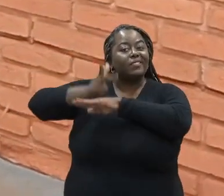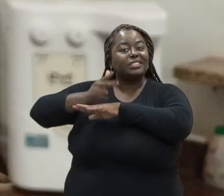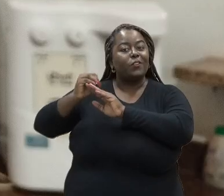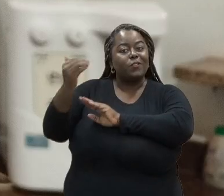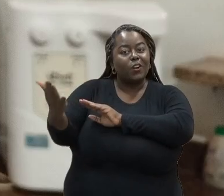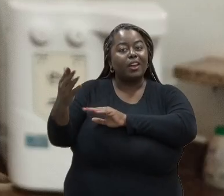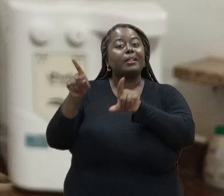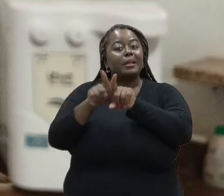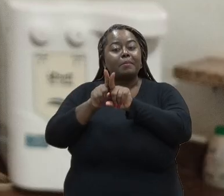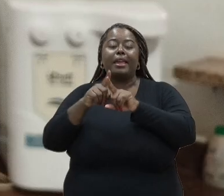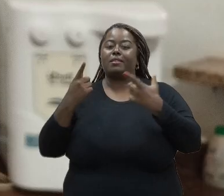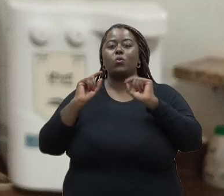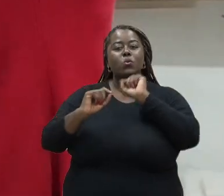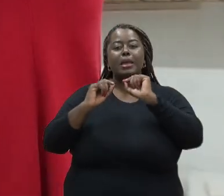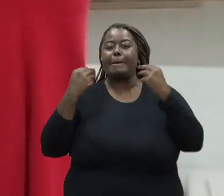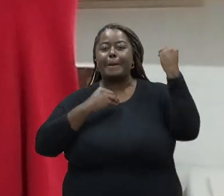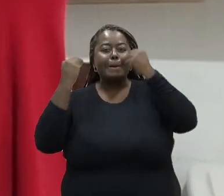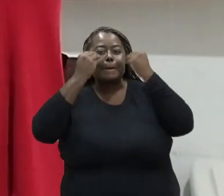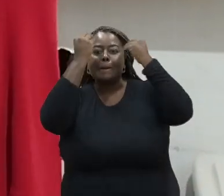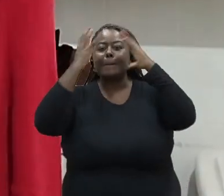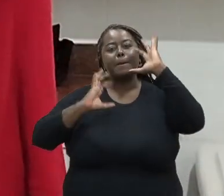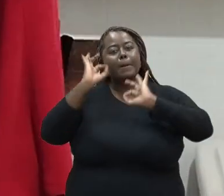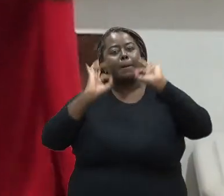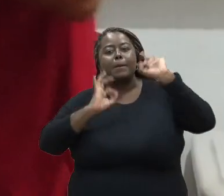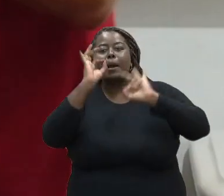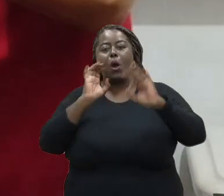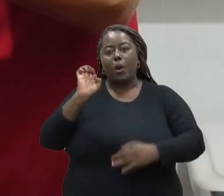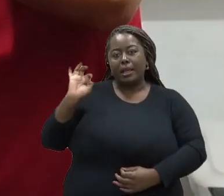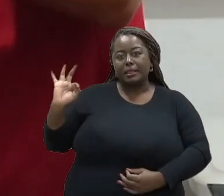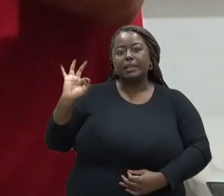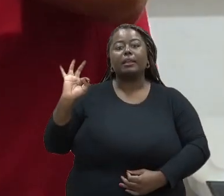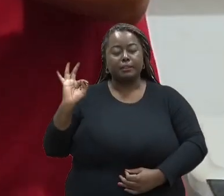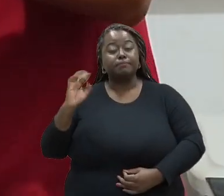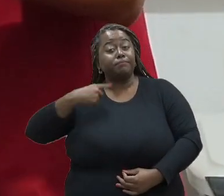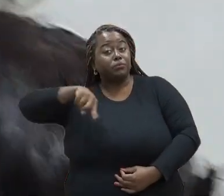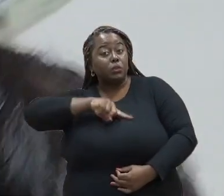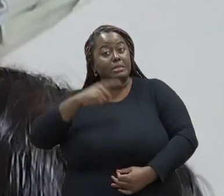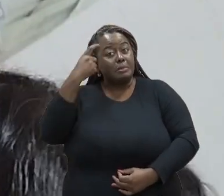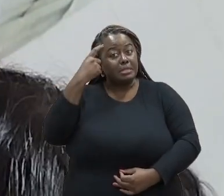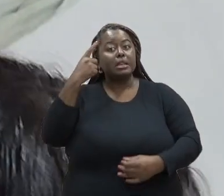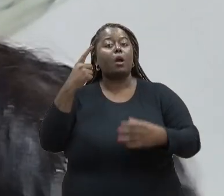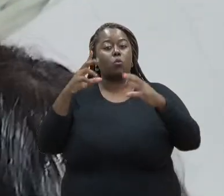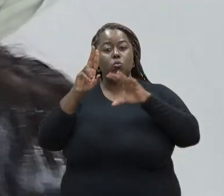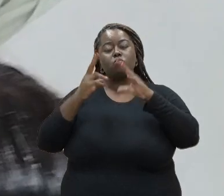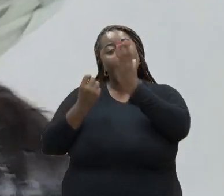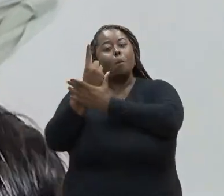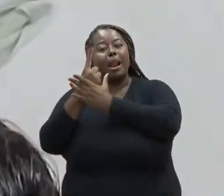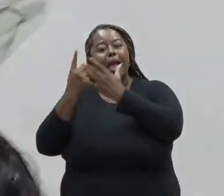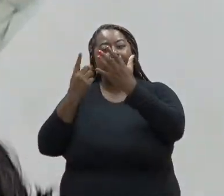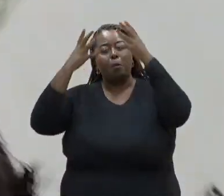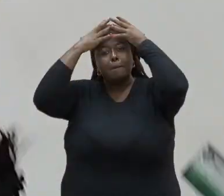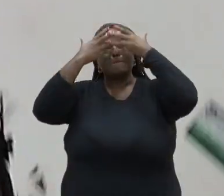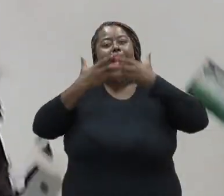fora. Tem a questão também da caracterização, né, do alienígena. A gente tinha pensado até na máscara, né, talvez de